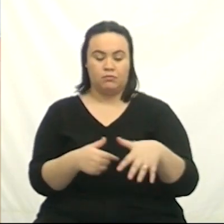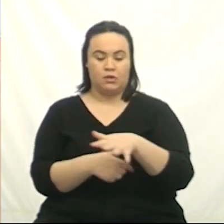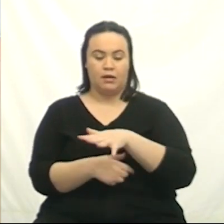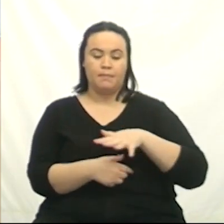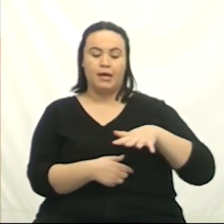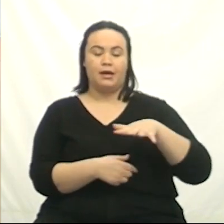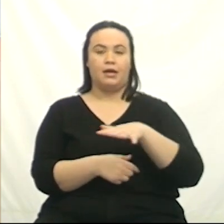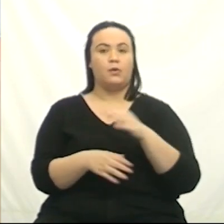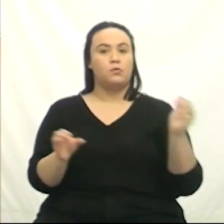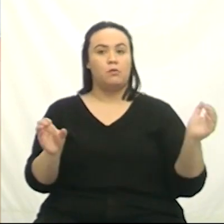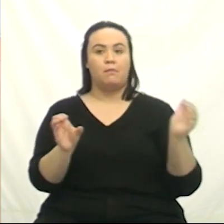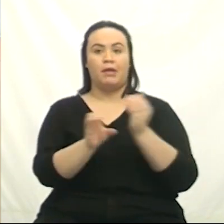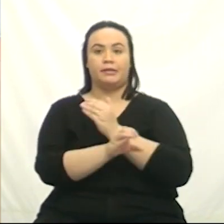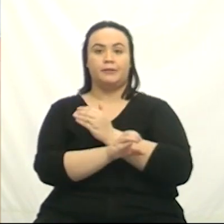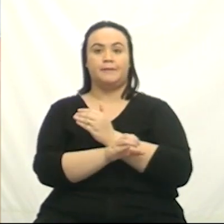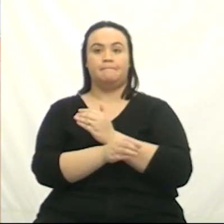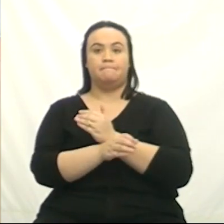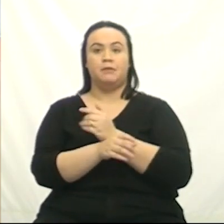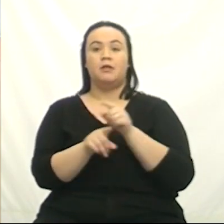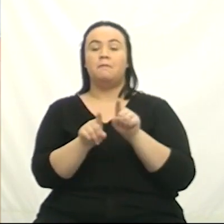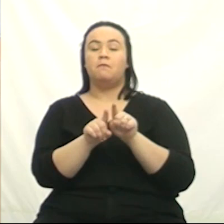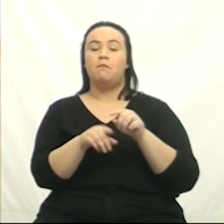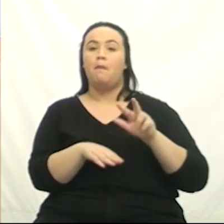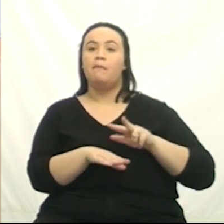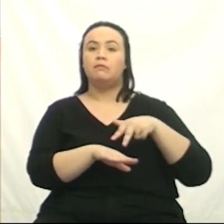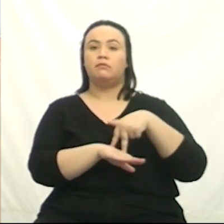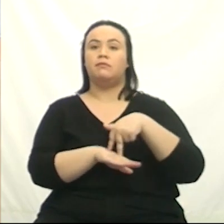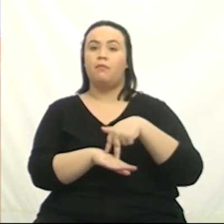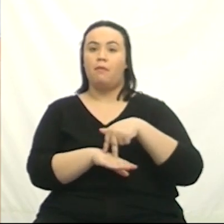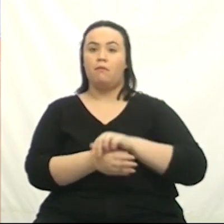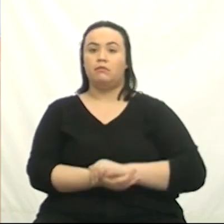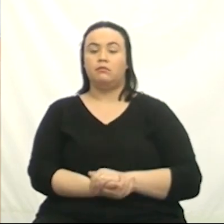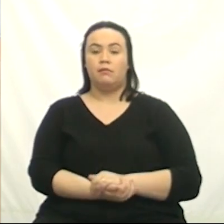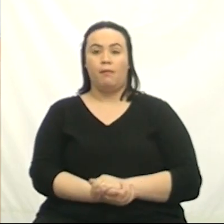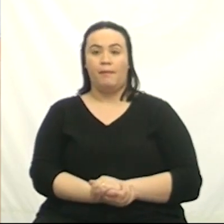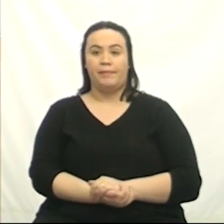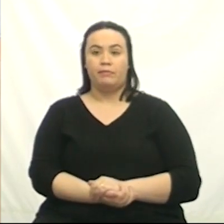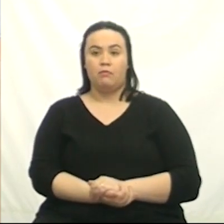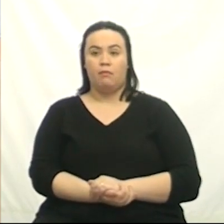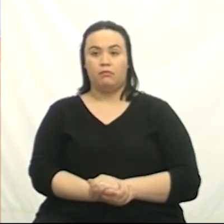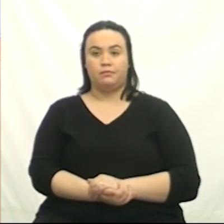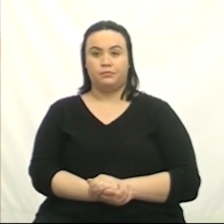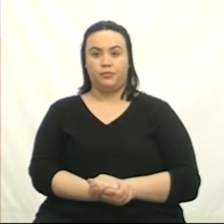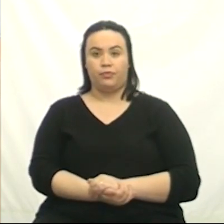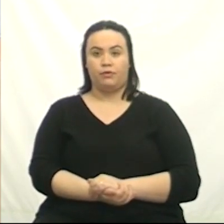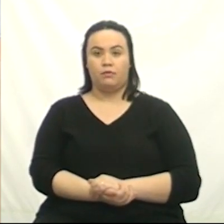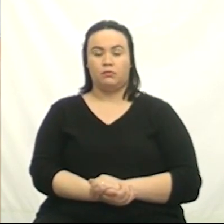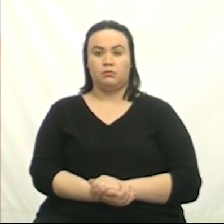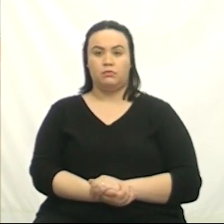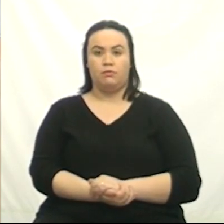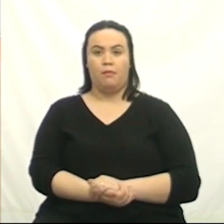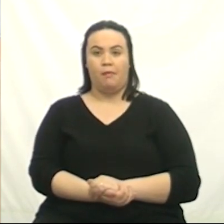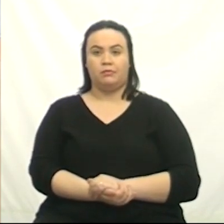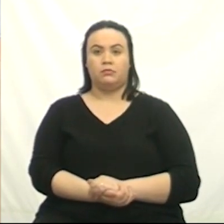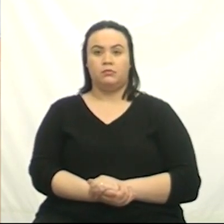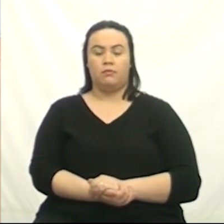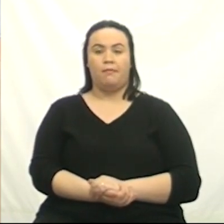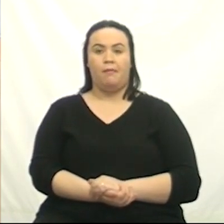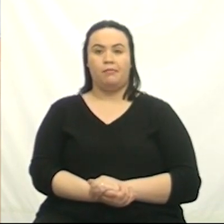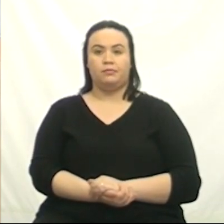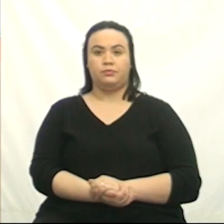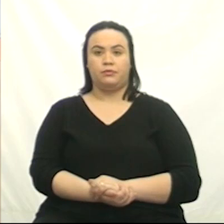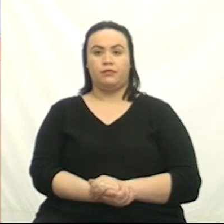e ficou muito bom. Também subo nessa tribuna, senhor presidente, para falar de um acontecimento